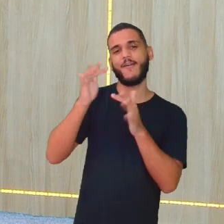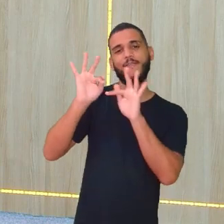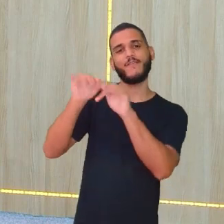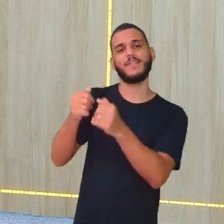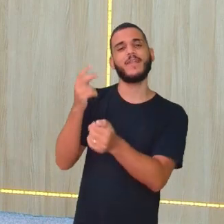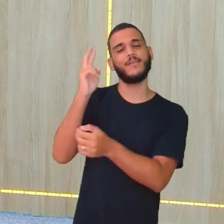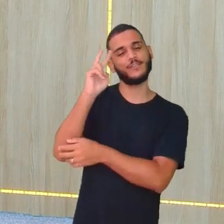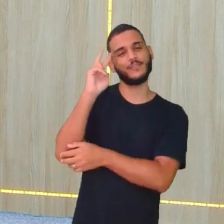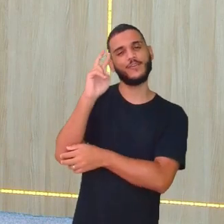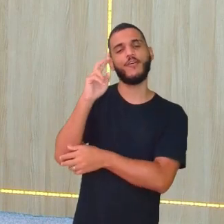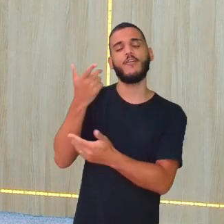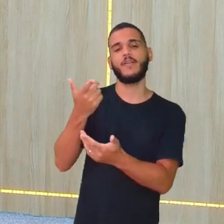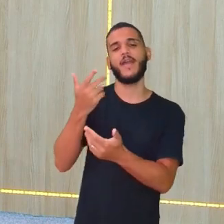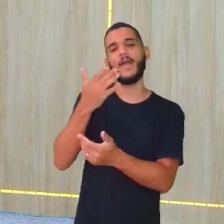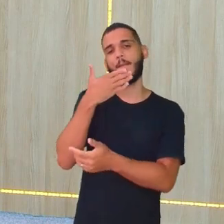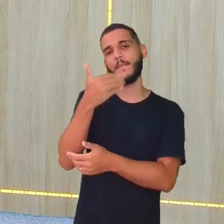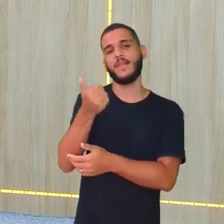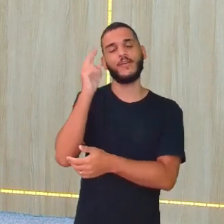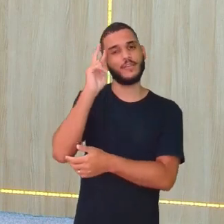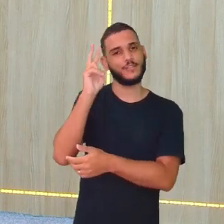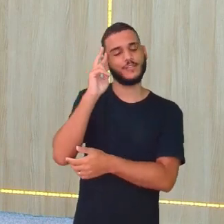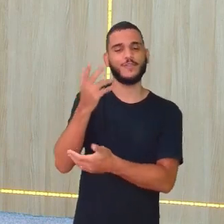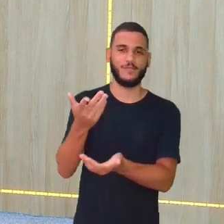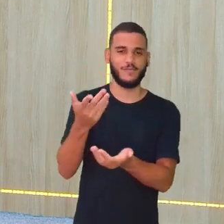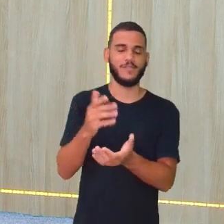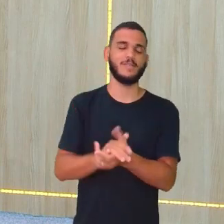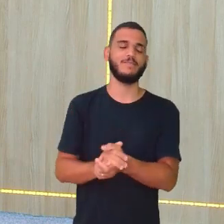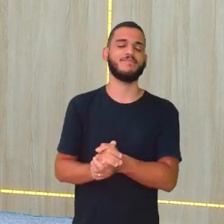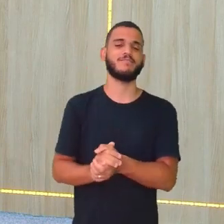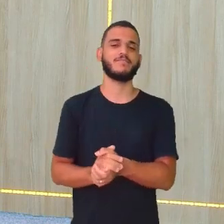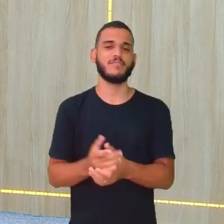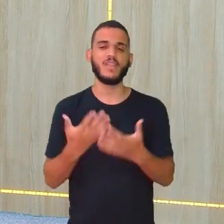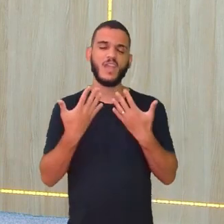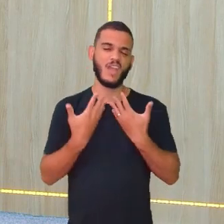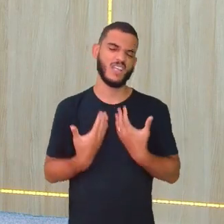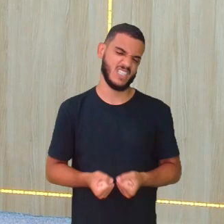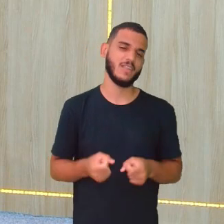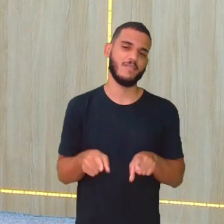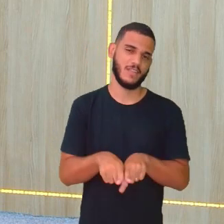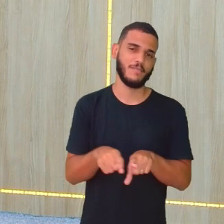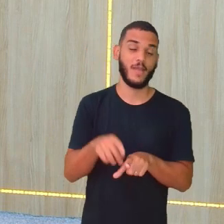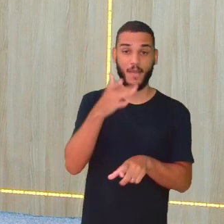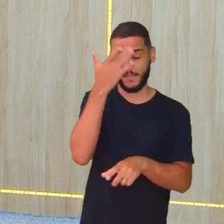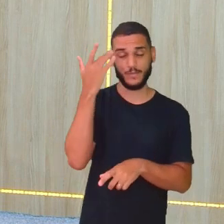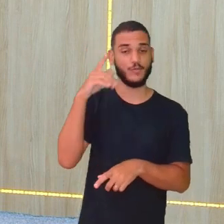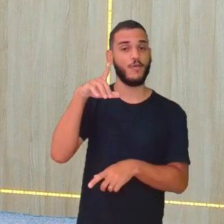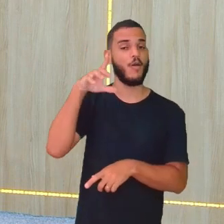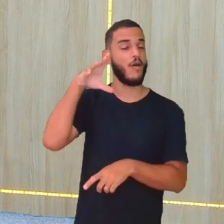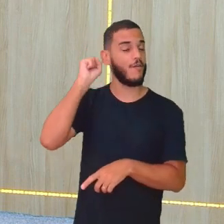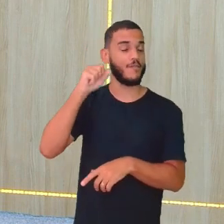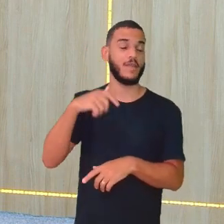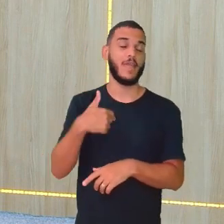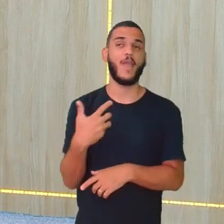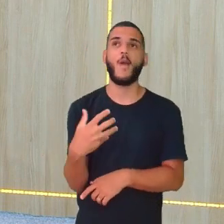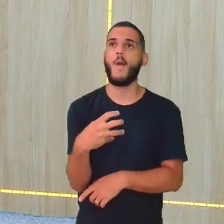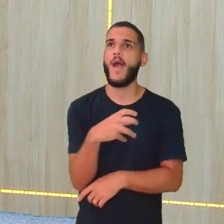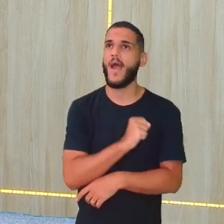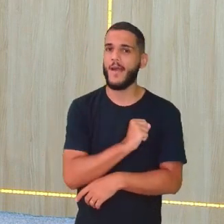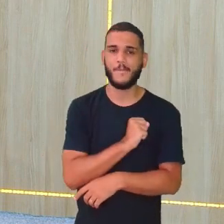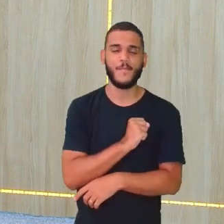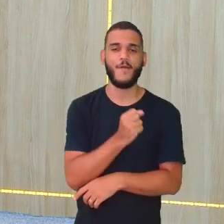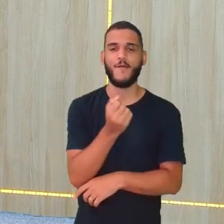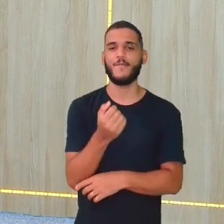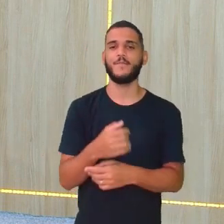ao final, né, para a história começar logo e não ficar algo enfadonho. Mas o meu episódio predileto,